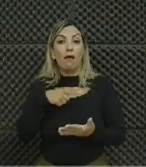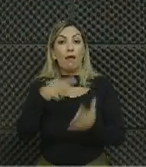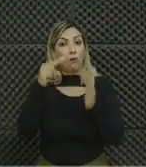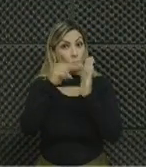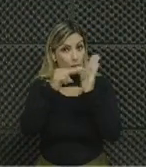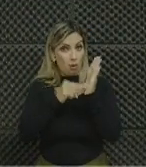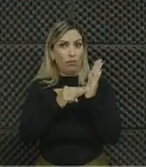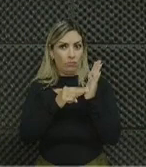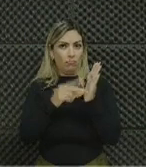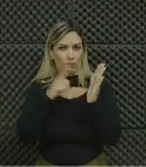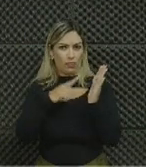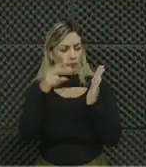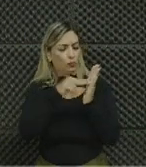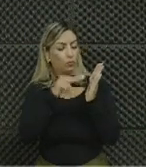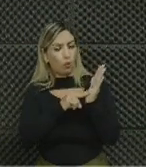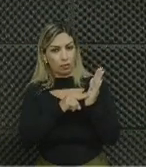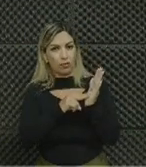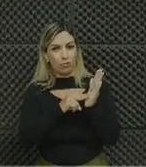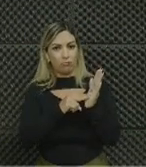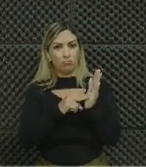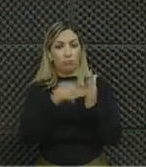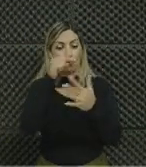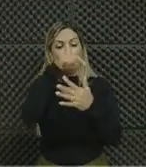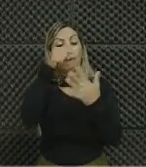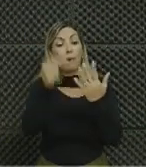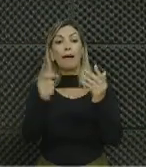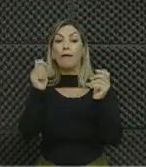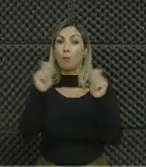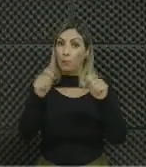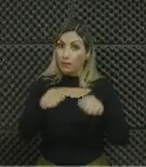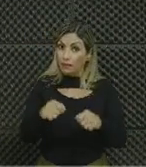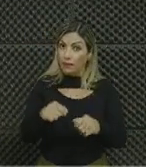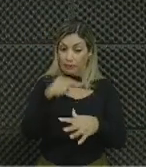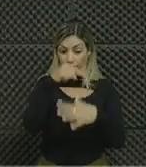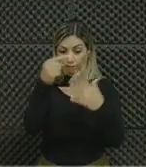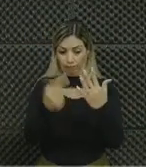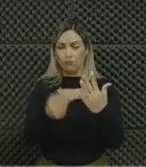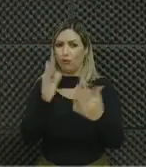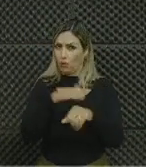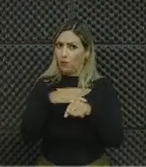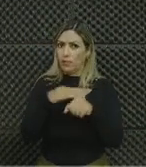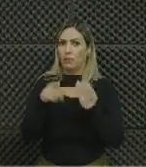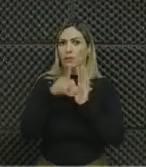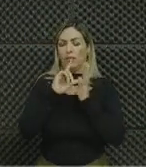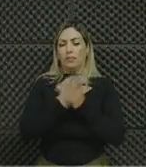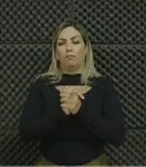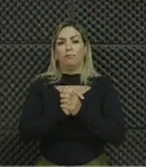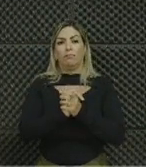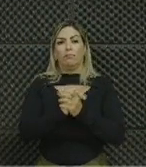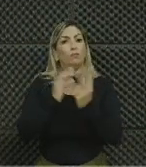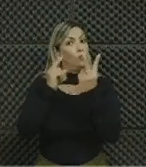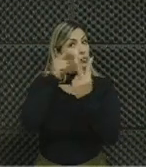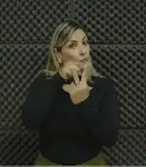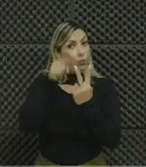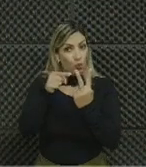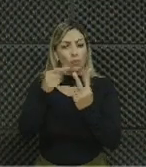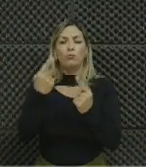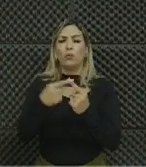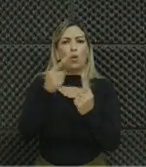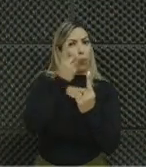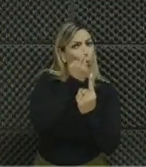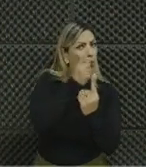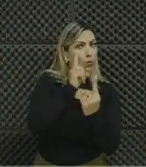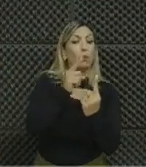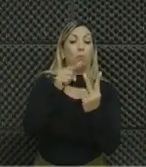uma nota para cada uma das competências. Nós já conversamos sobre isso. Por que são 2 corretores e não apenas um? Porque